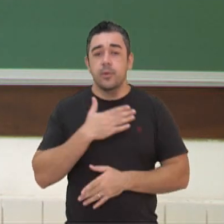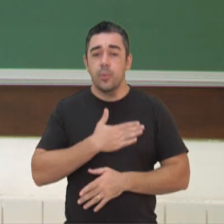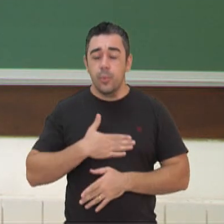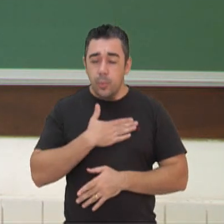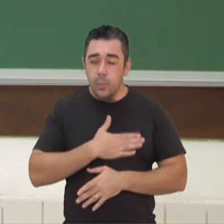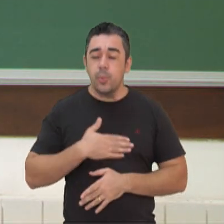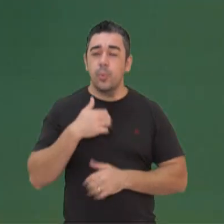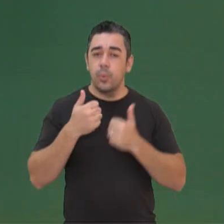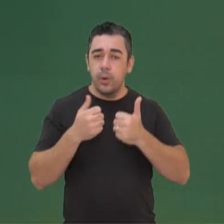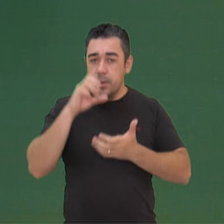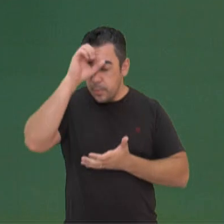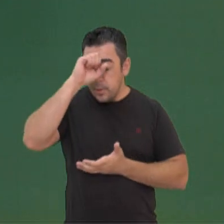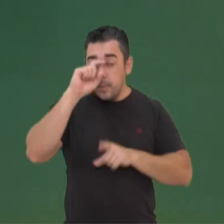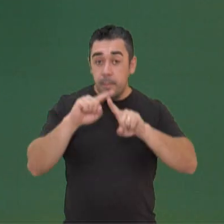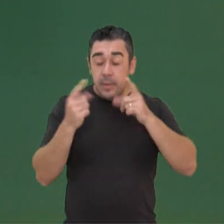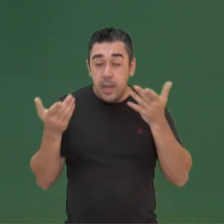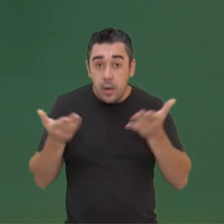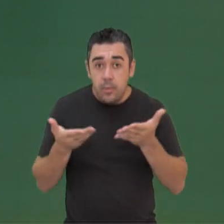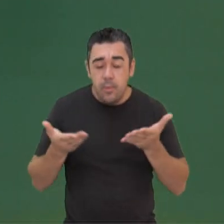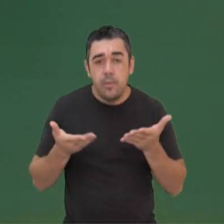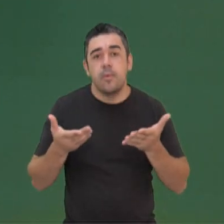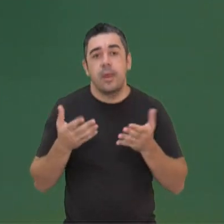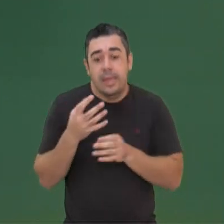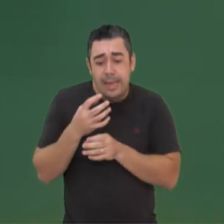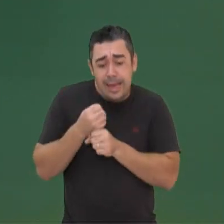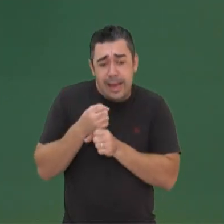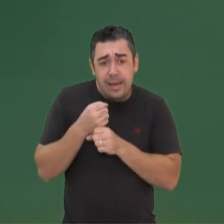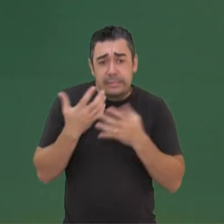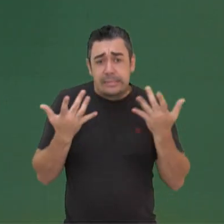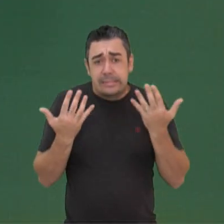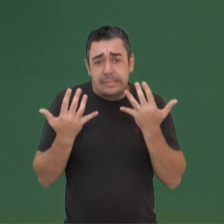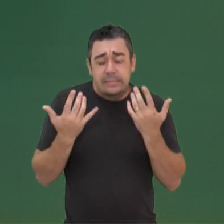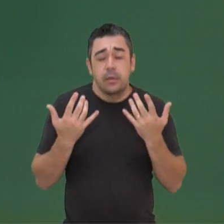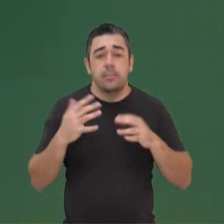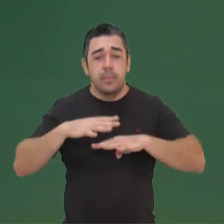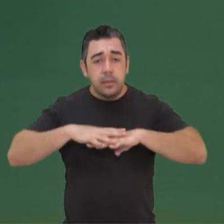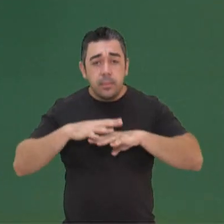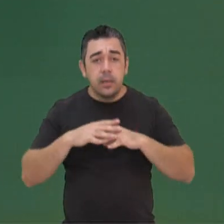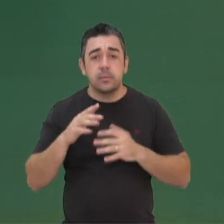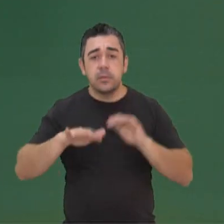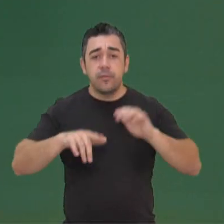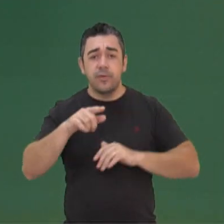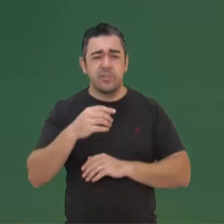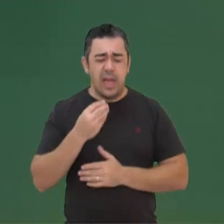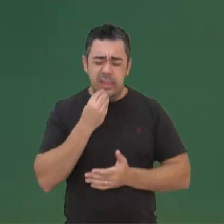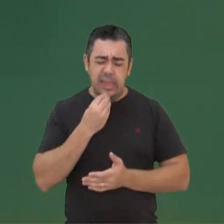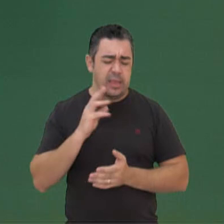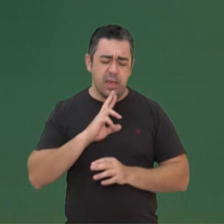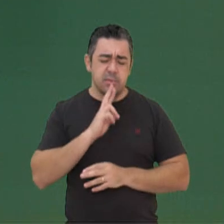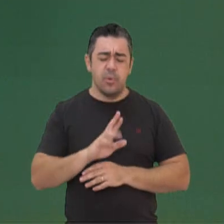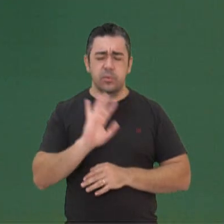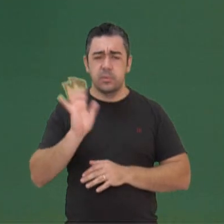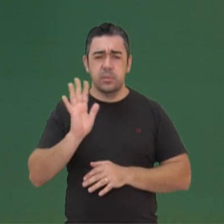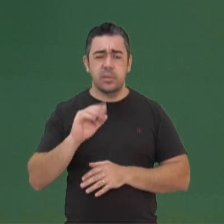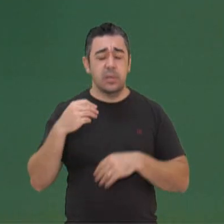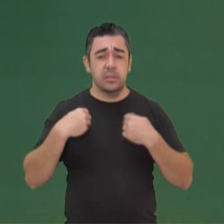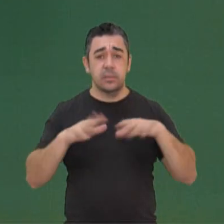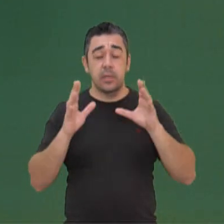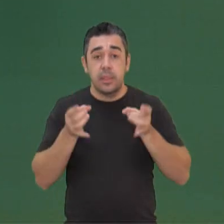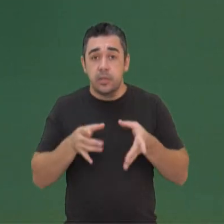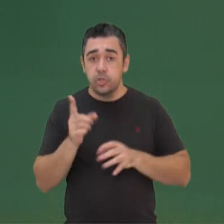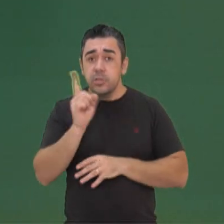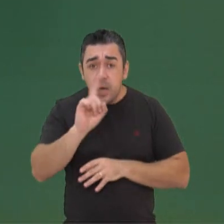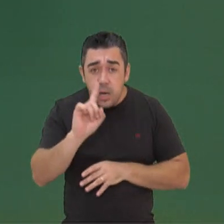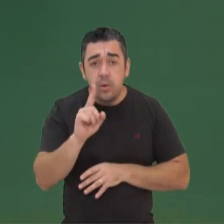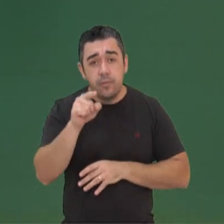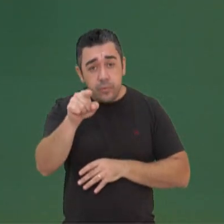bacana, mas aí chegamos na parte ali da matemática e de repente você nem tenta fazer, né, acaba desistindo sem tentar. Isso